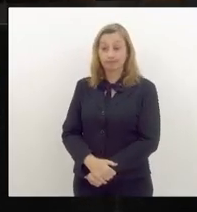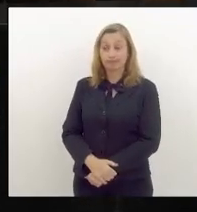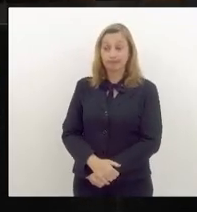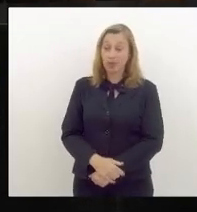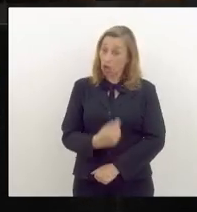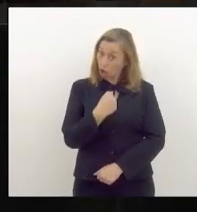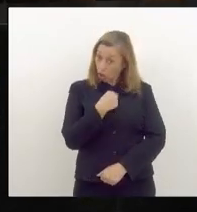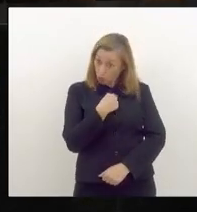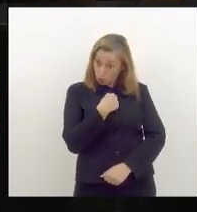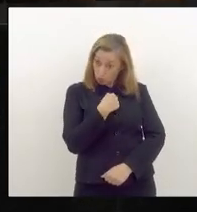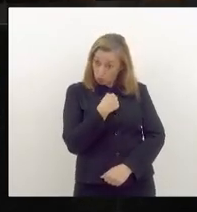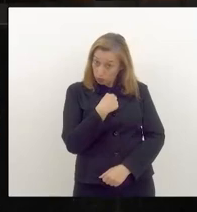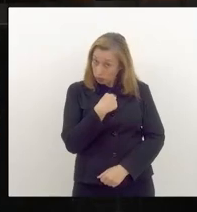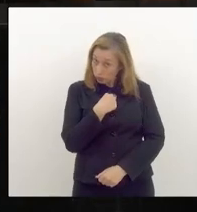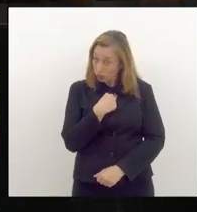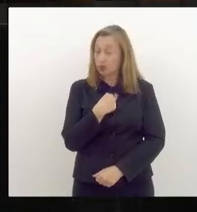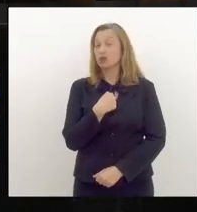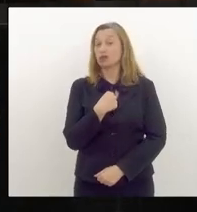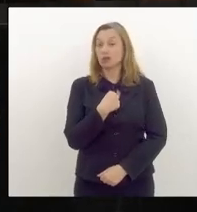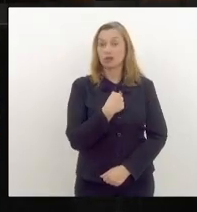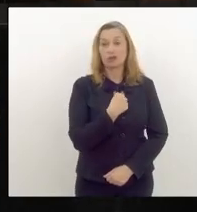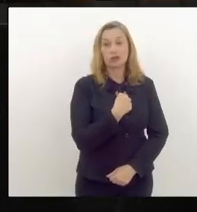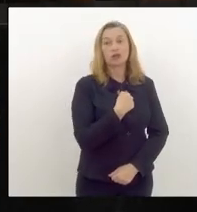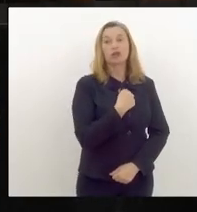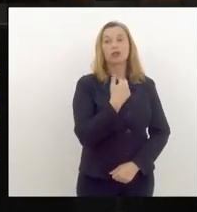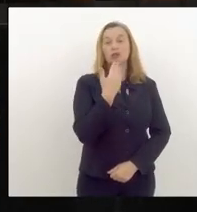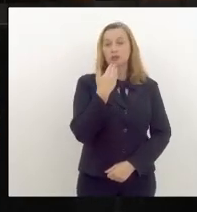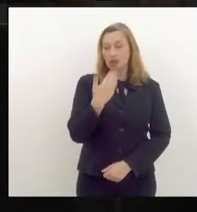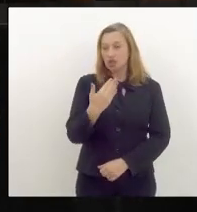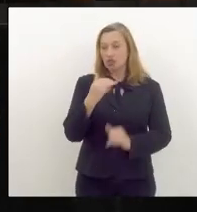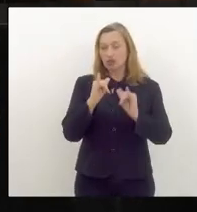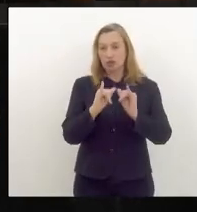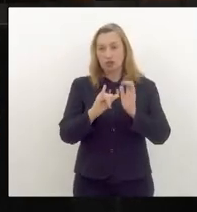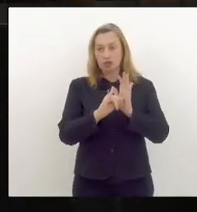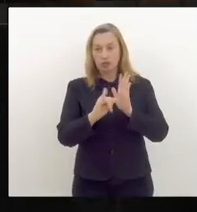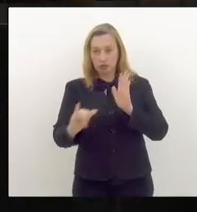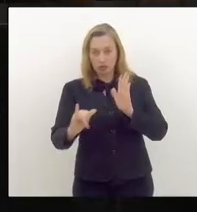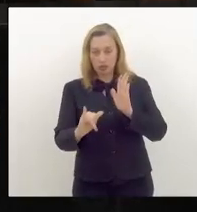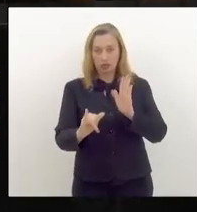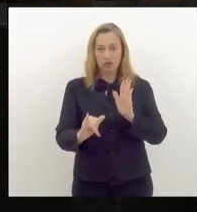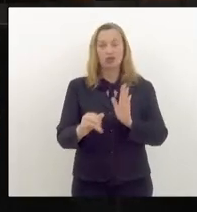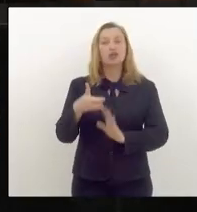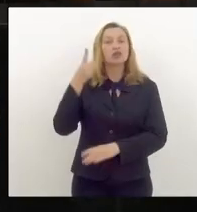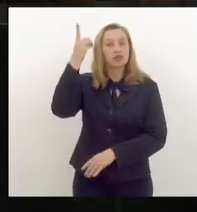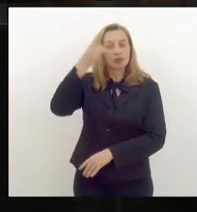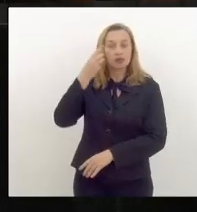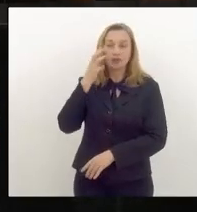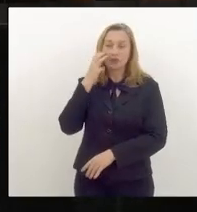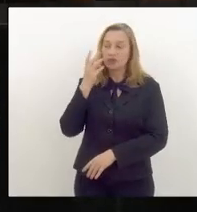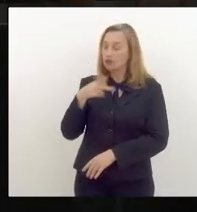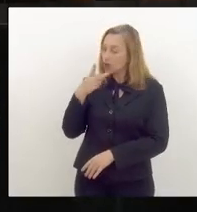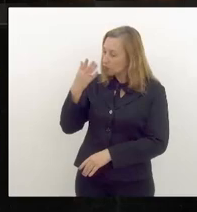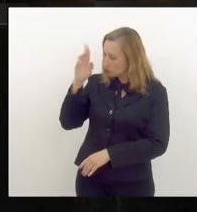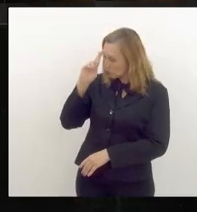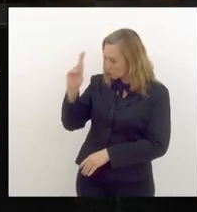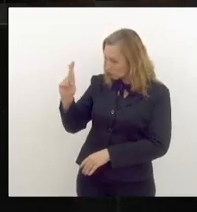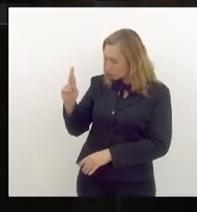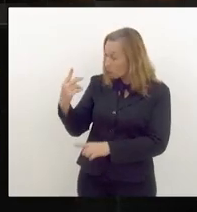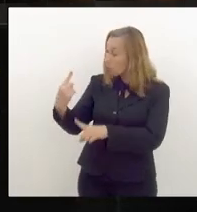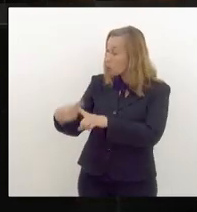e eu eu tô pedindo para publicar no diário oficial Deputado waldeck estou me dirigindo o Senhor